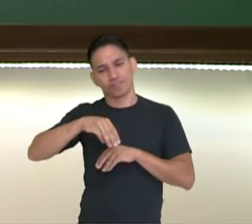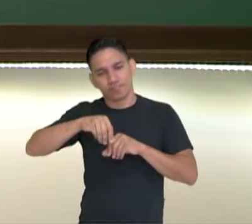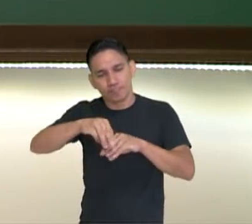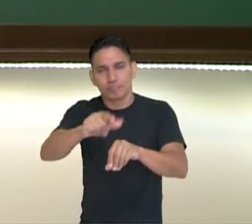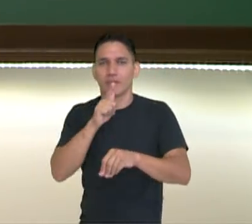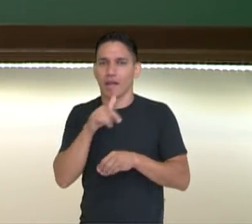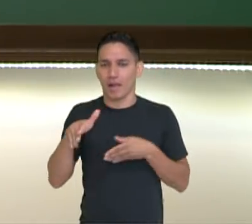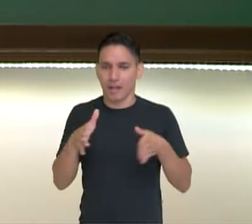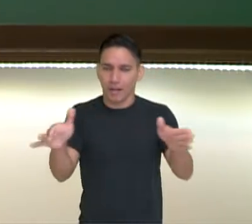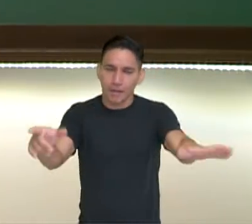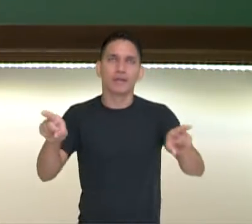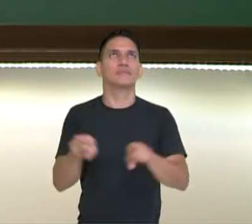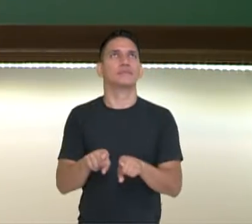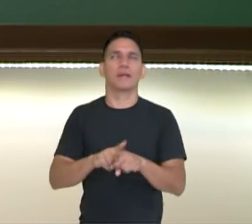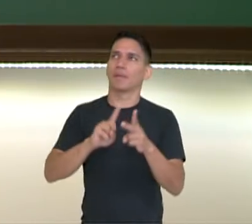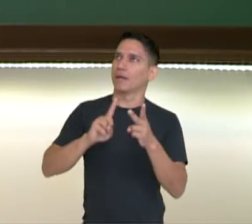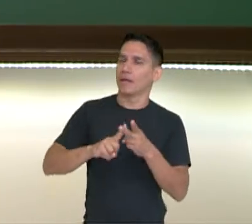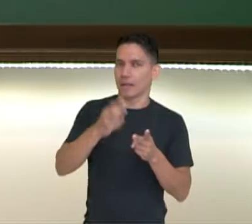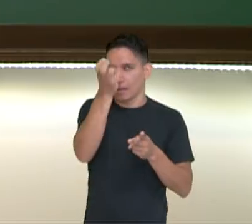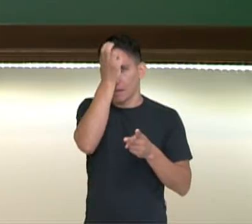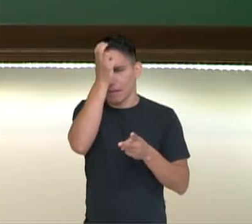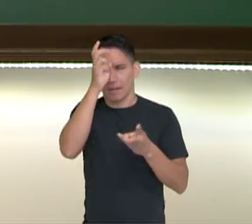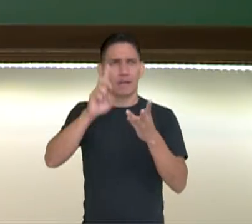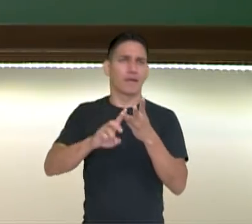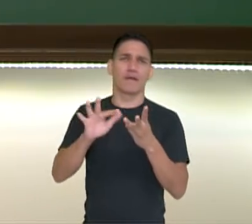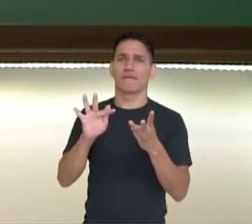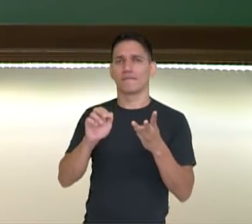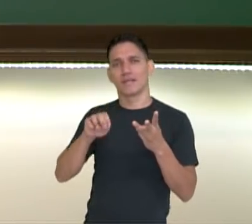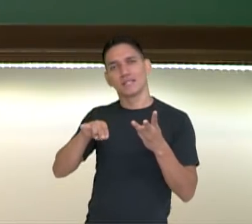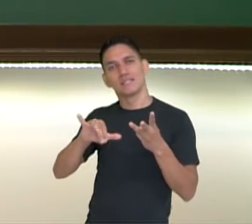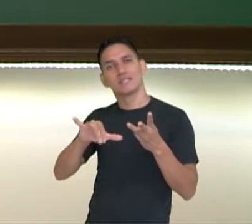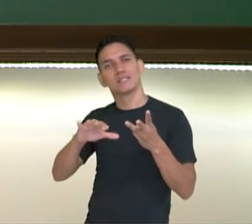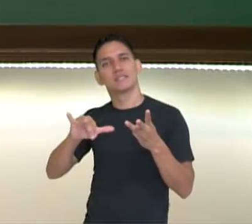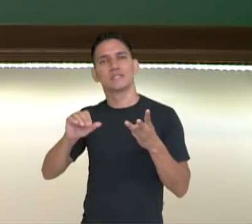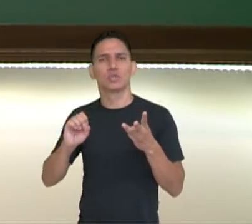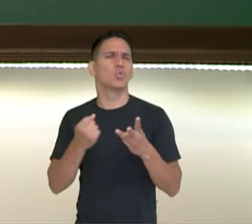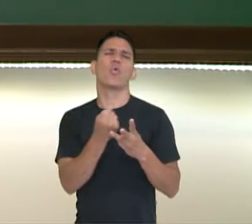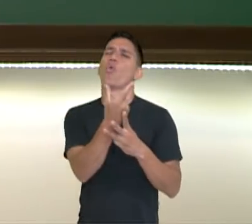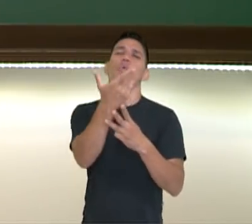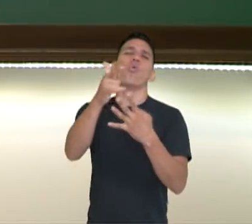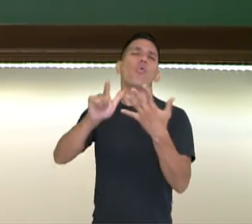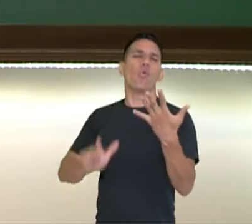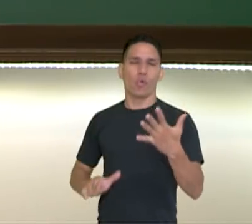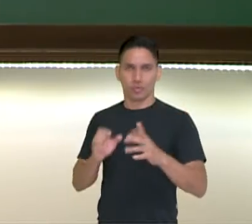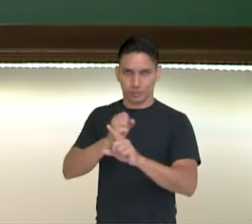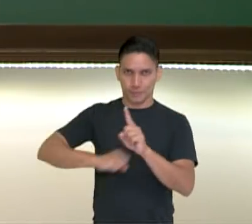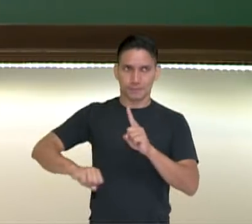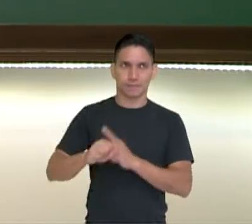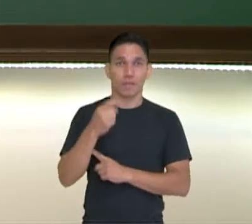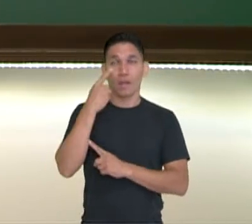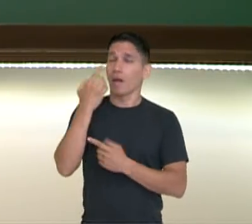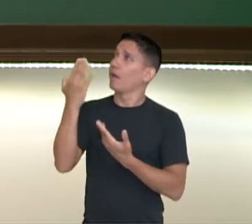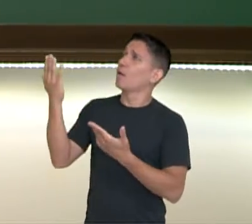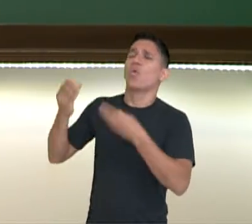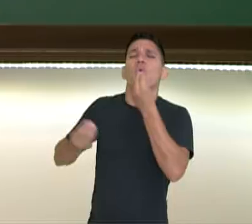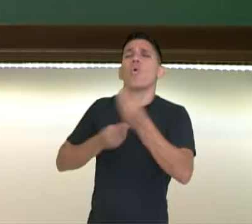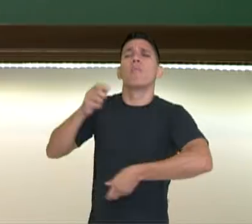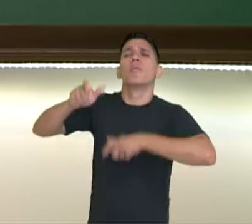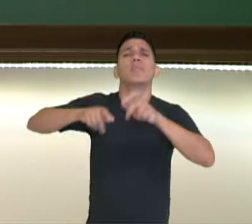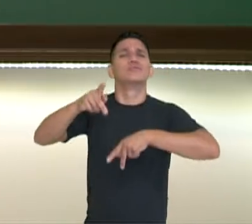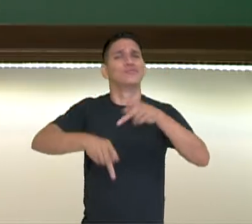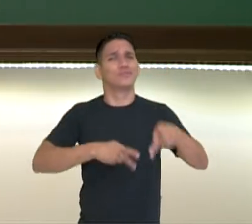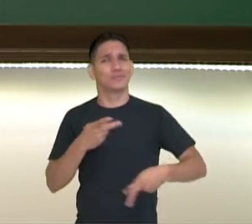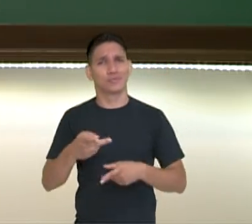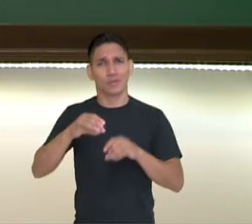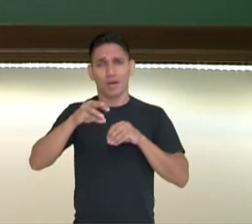os egípcios, os fenícios, entre outros povos. E os povos da Mesopotâmia? Bom, vamos